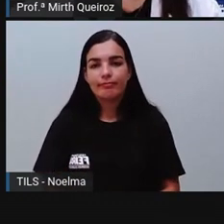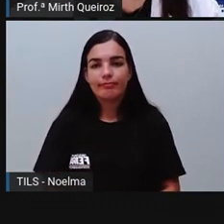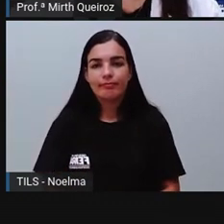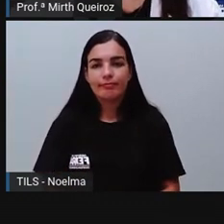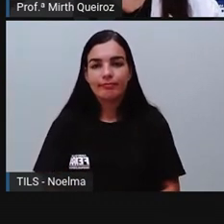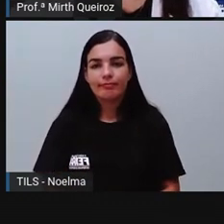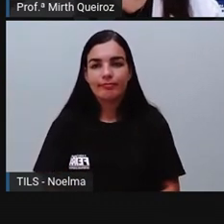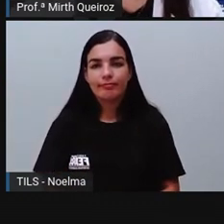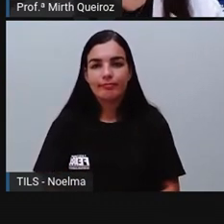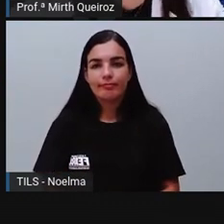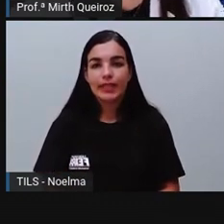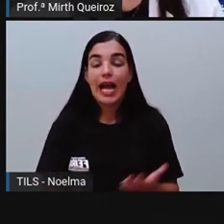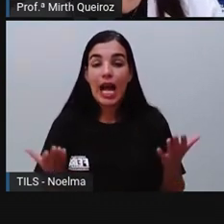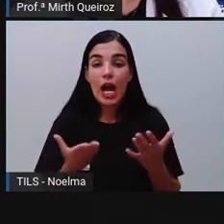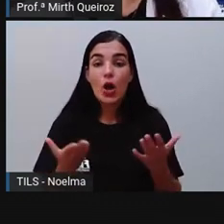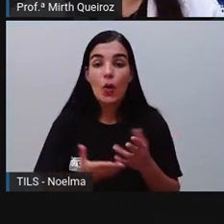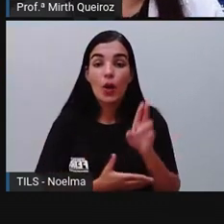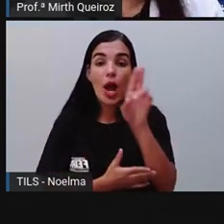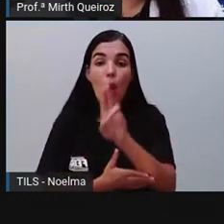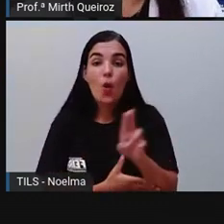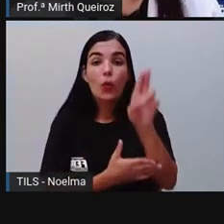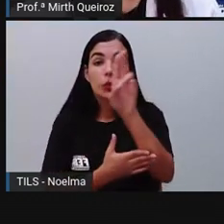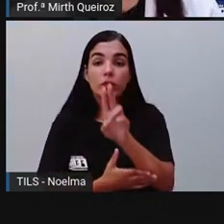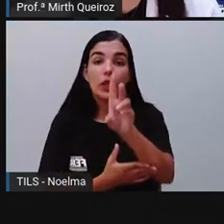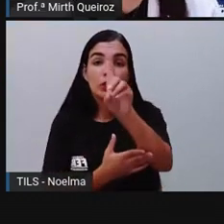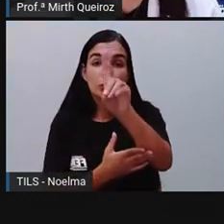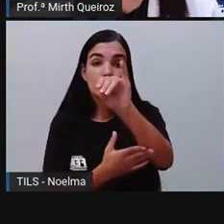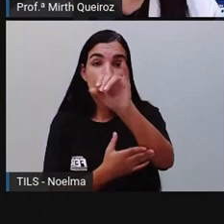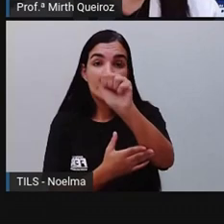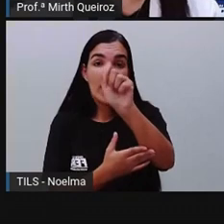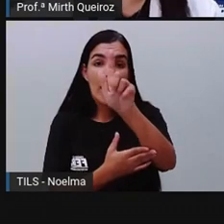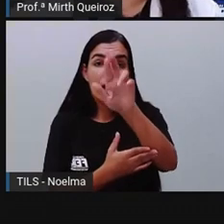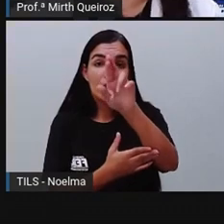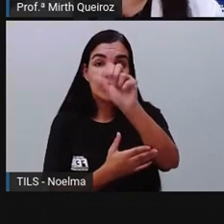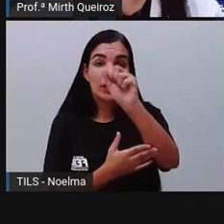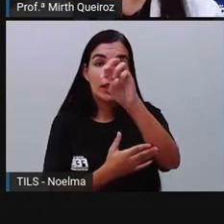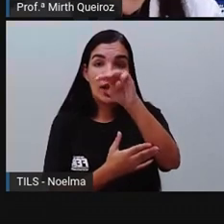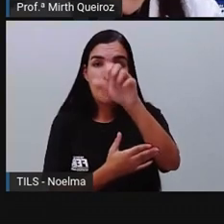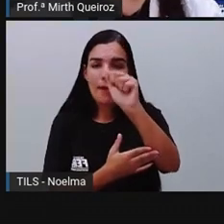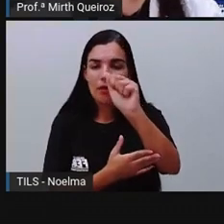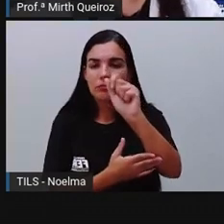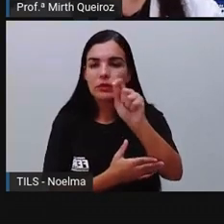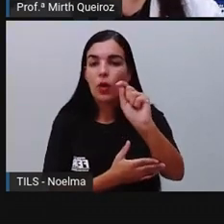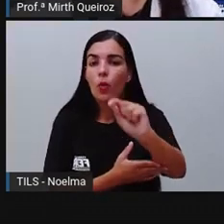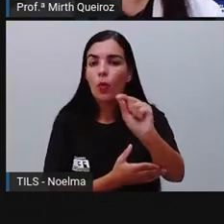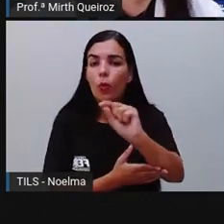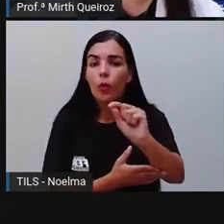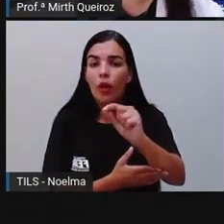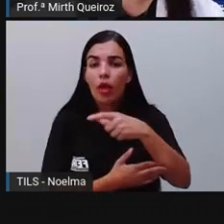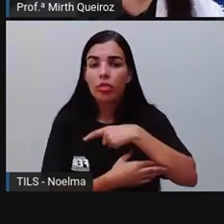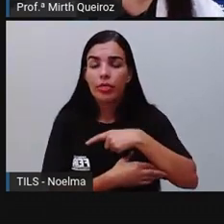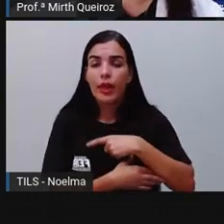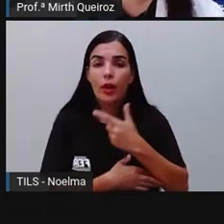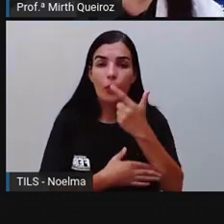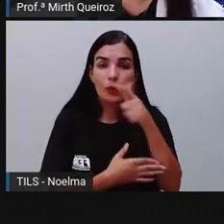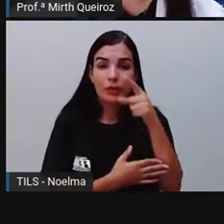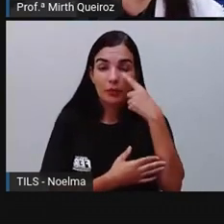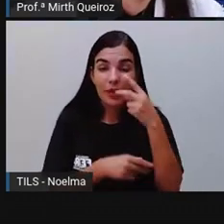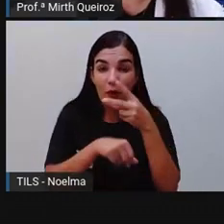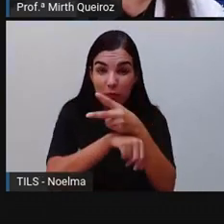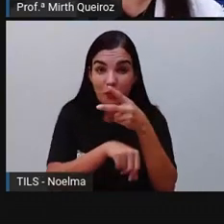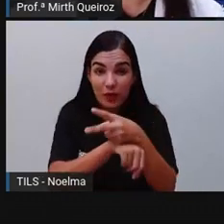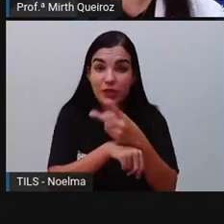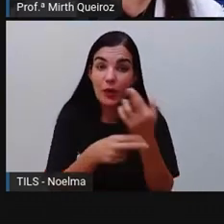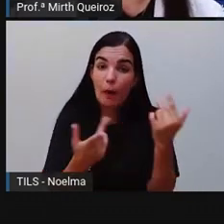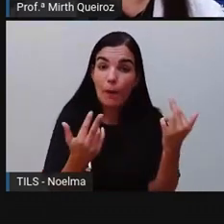demais. Vocês também podem utilizar o diagrama, que foi o que a gente mostrou lá